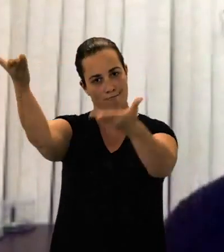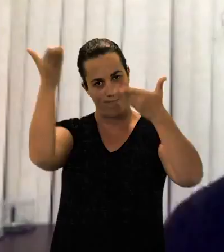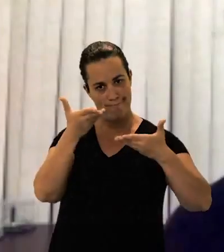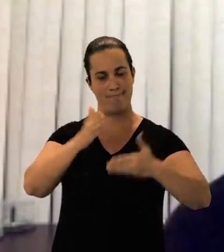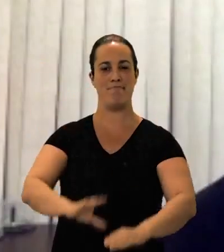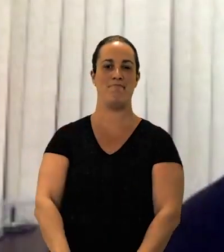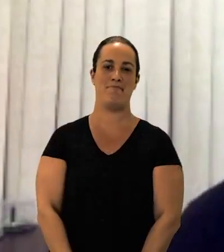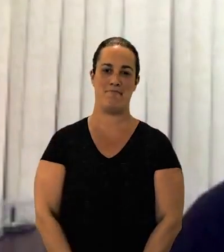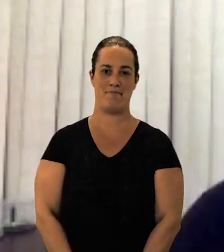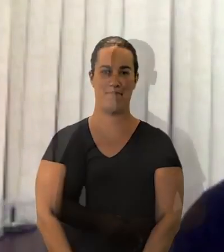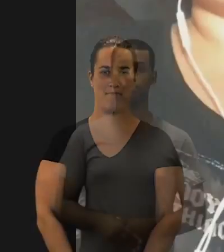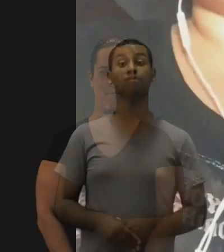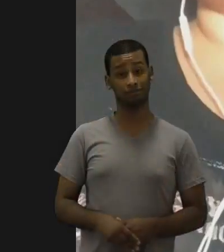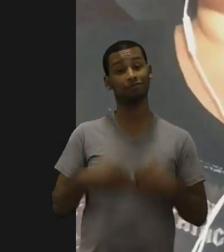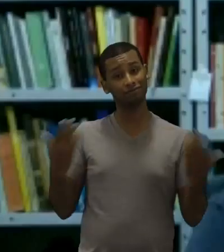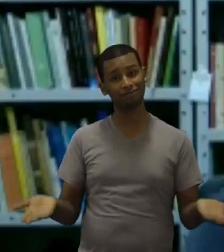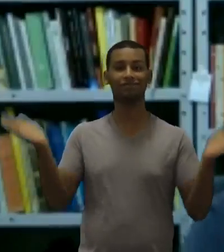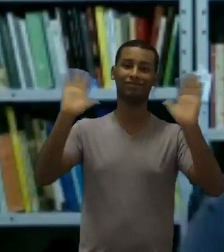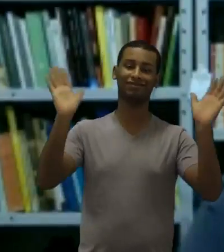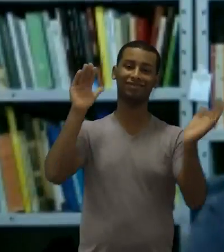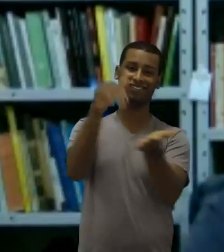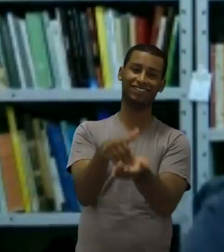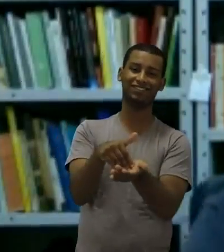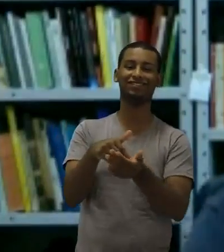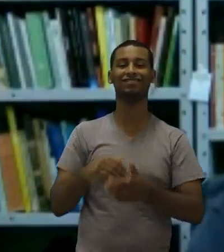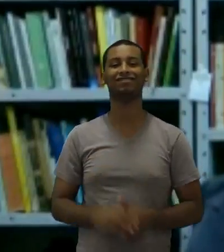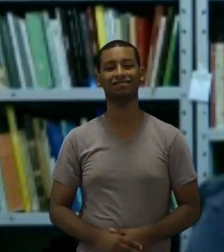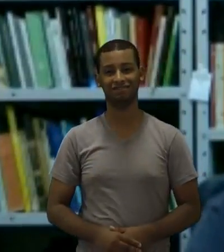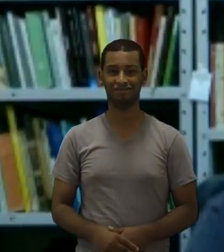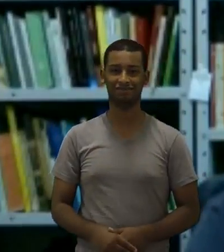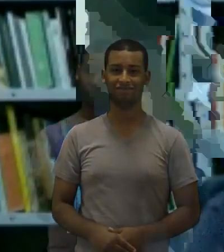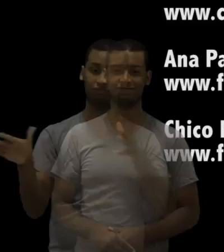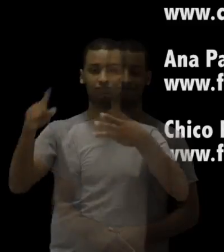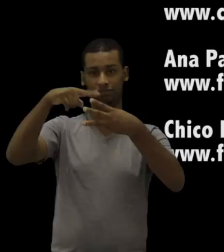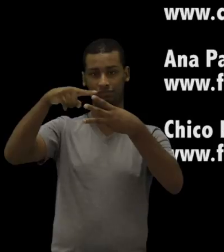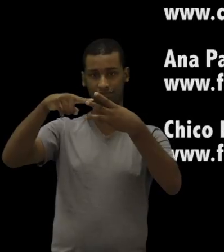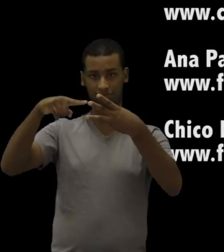pela iniciativa e obrigado pelo convite. Tchau, Dolores. Até a próxima. Obrigado. Tchau, tchau.